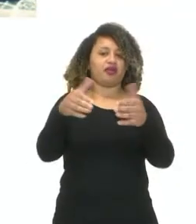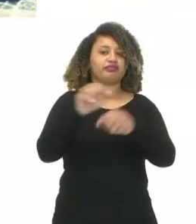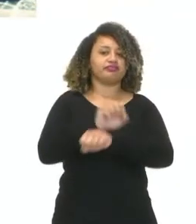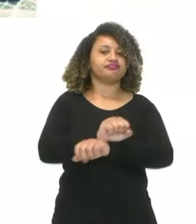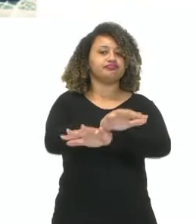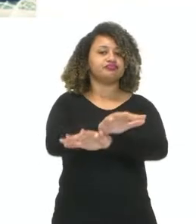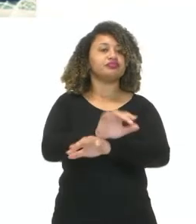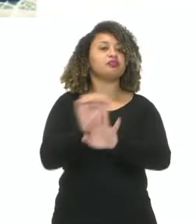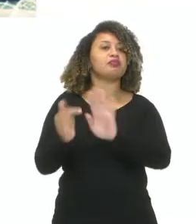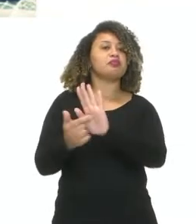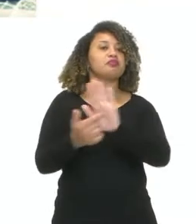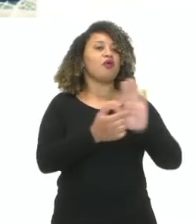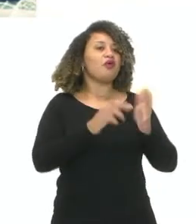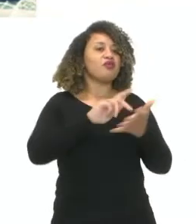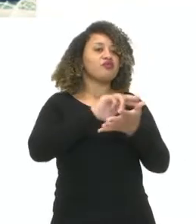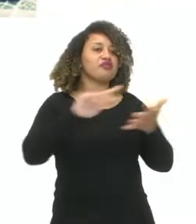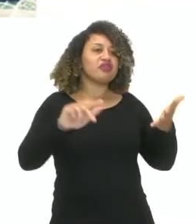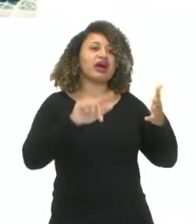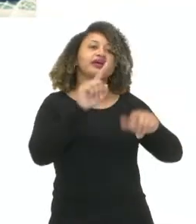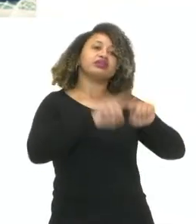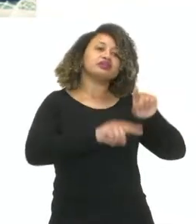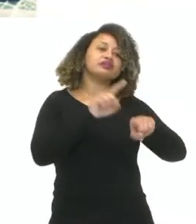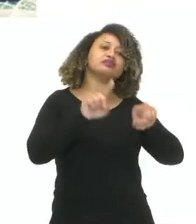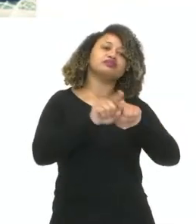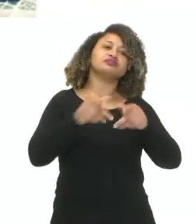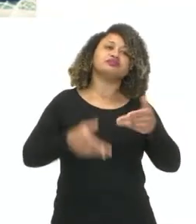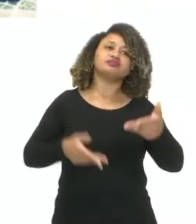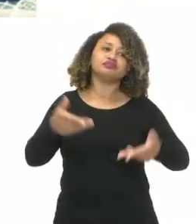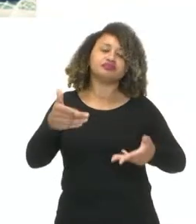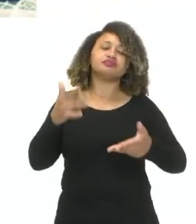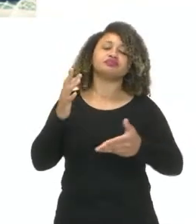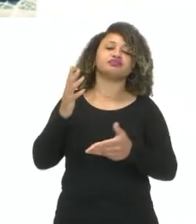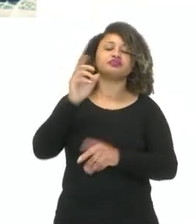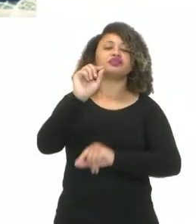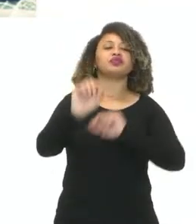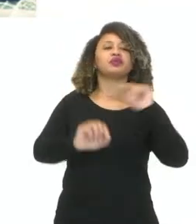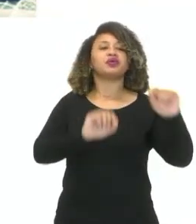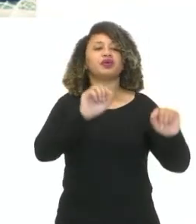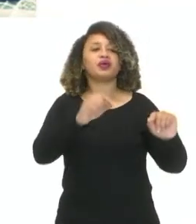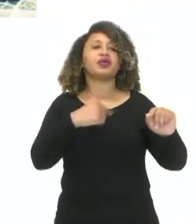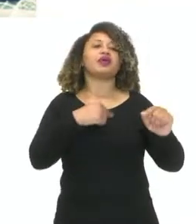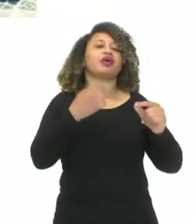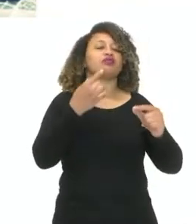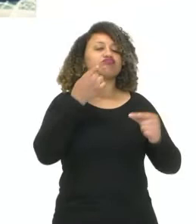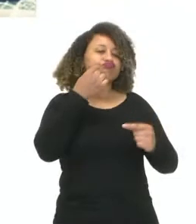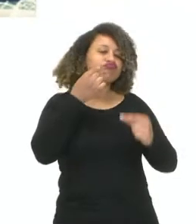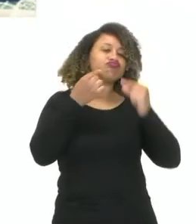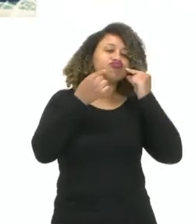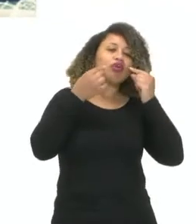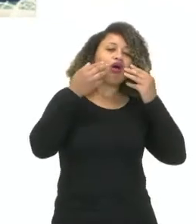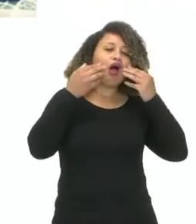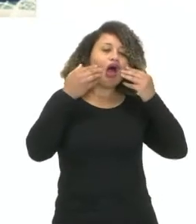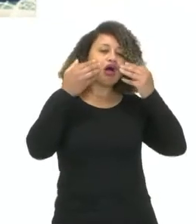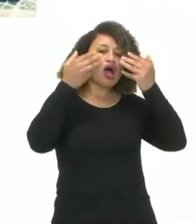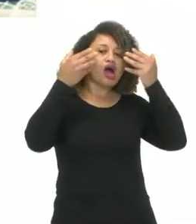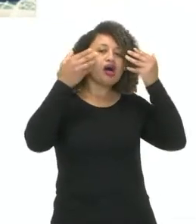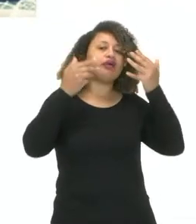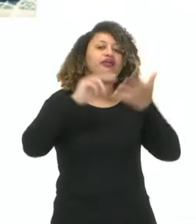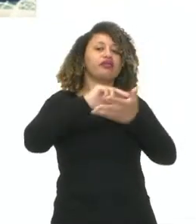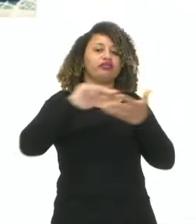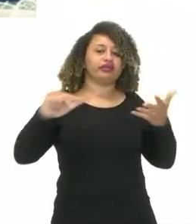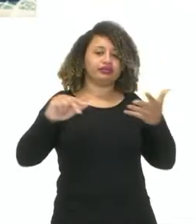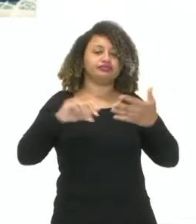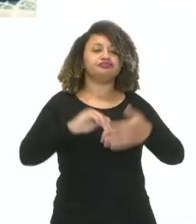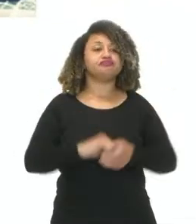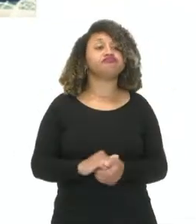uma gama de produtos e serviços estéticos, botox, lifting e plásticas em geral. Para